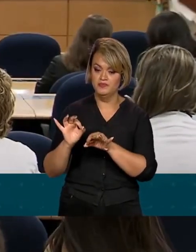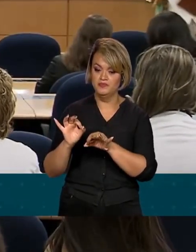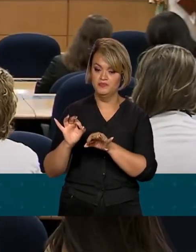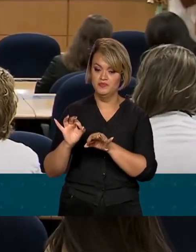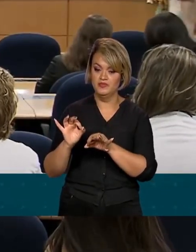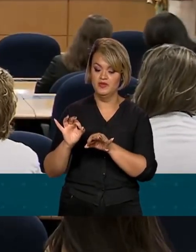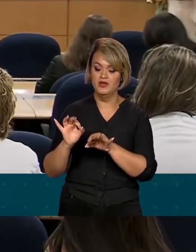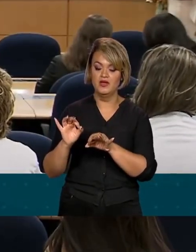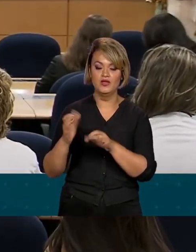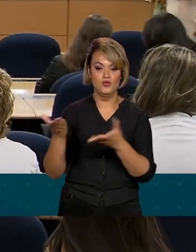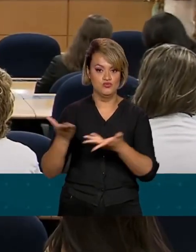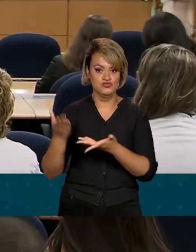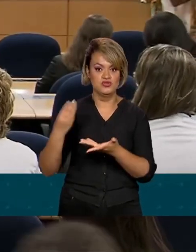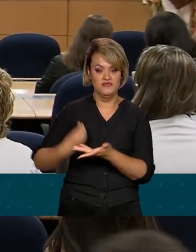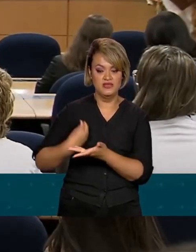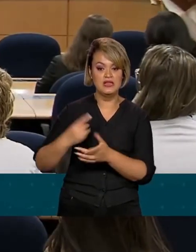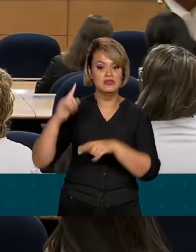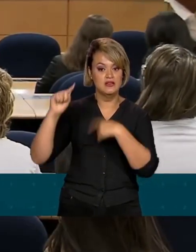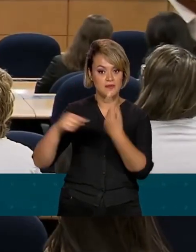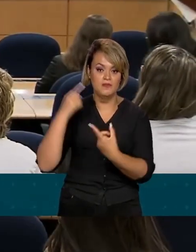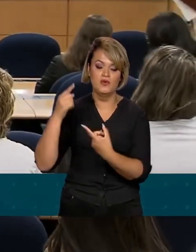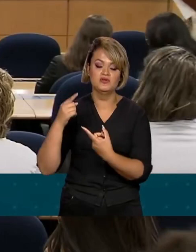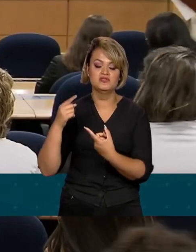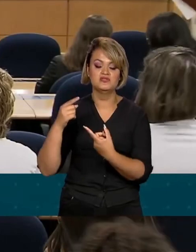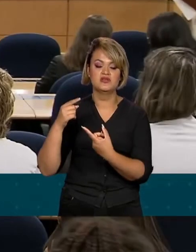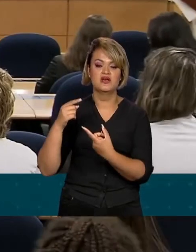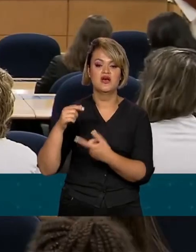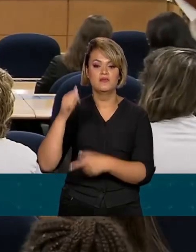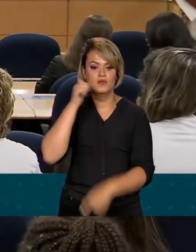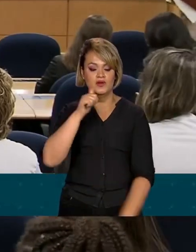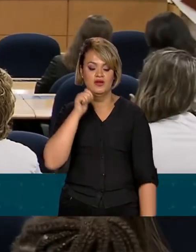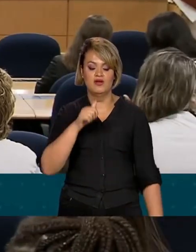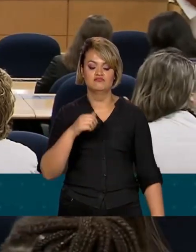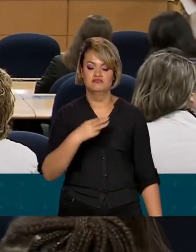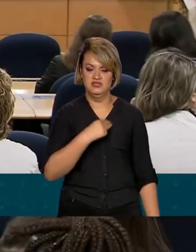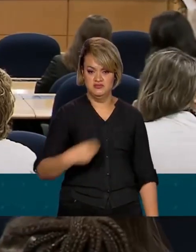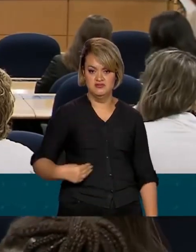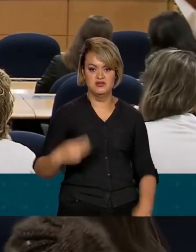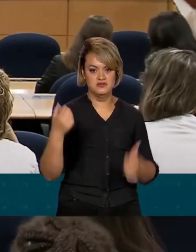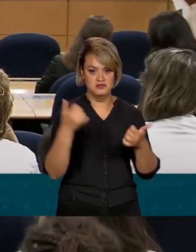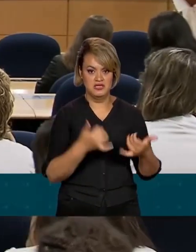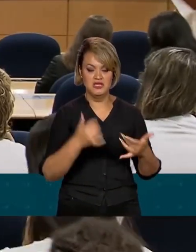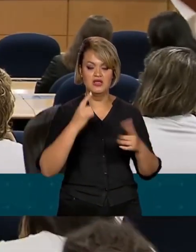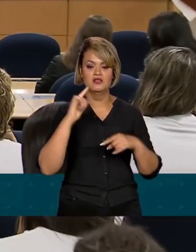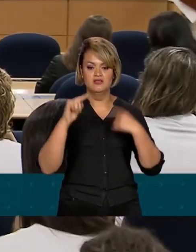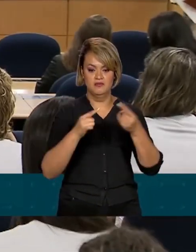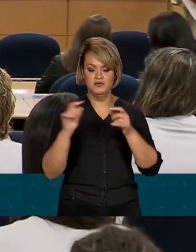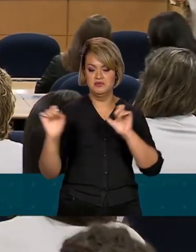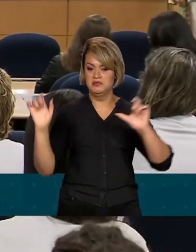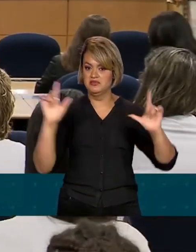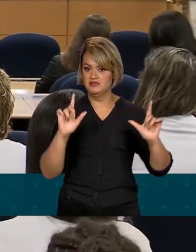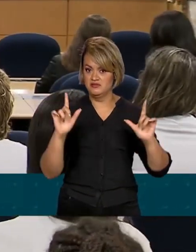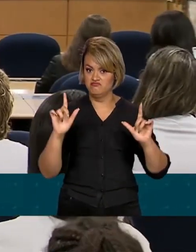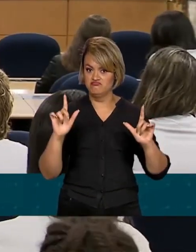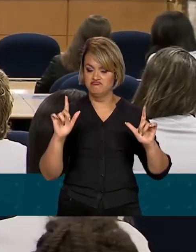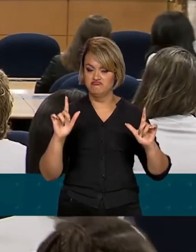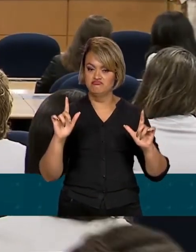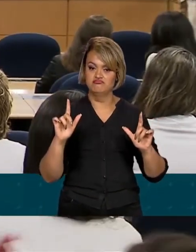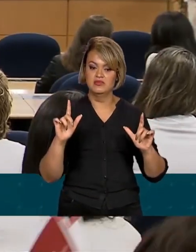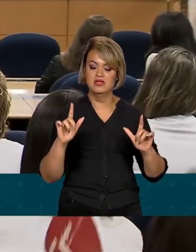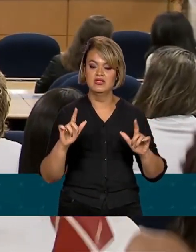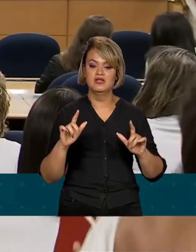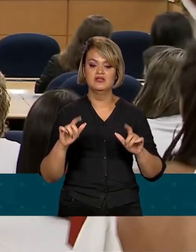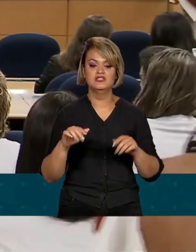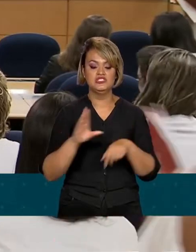vai ao ar hoje. Em seguida, a gente vai ter uma fala da ministra. E em seguida, uma apresentação sobre